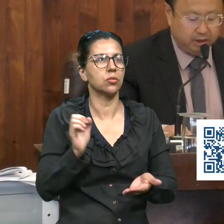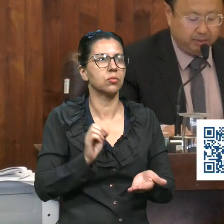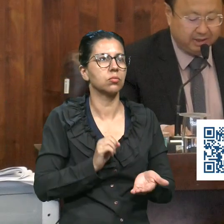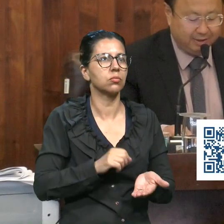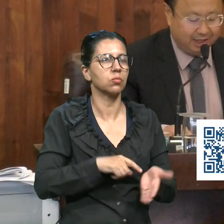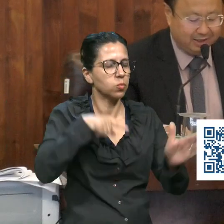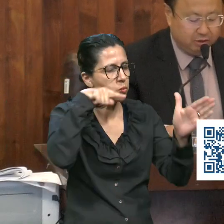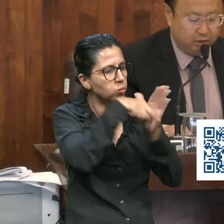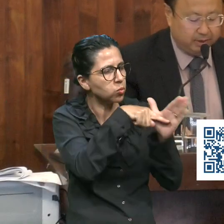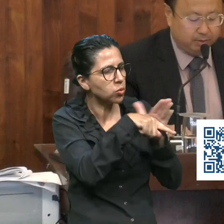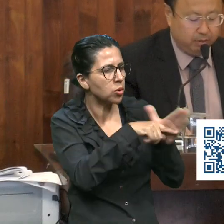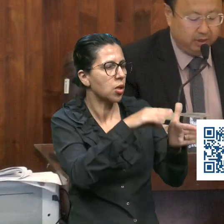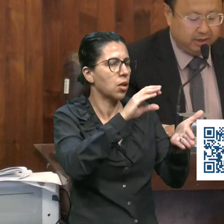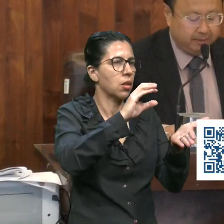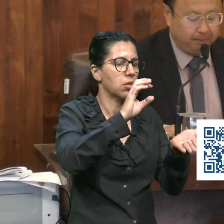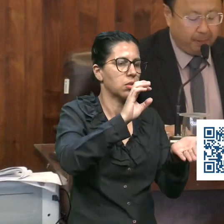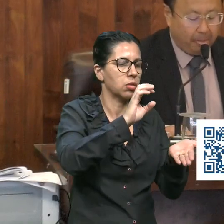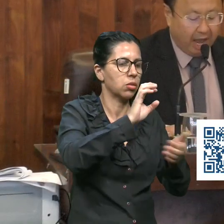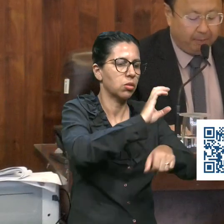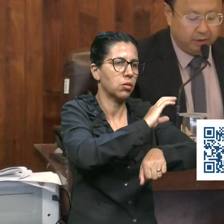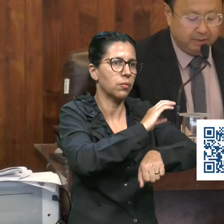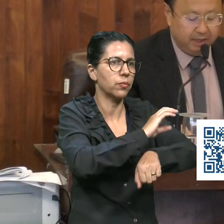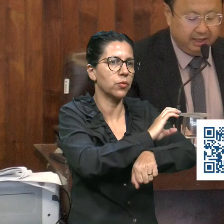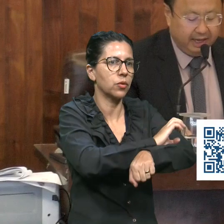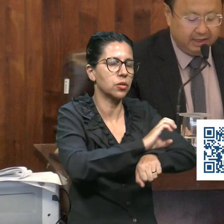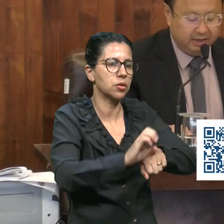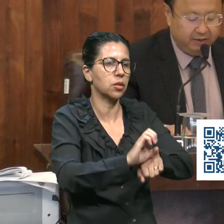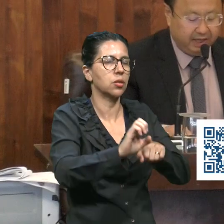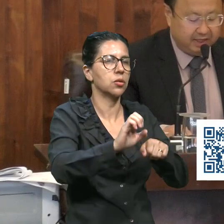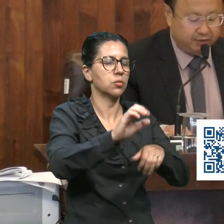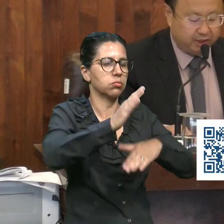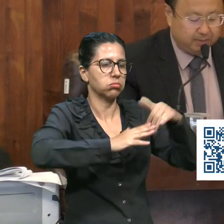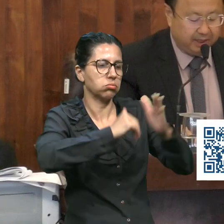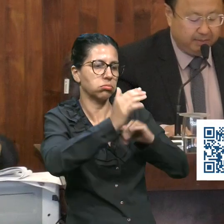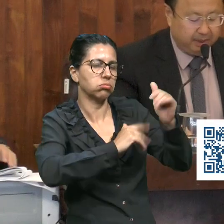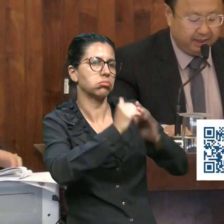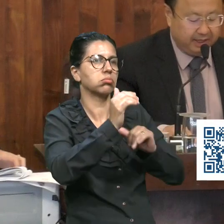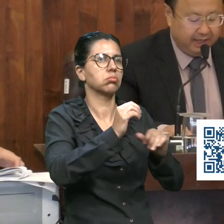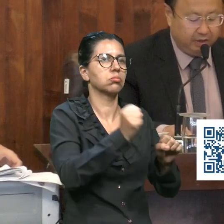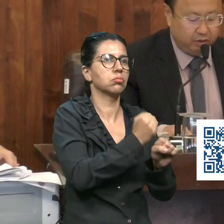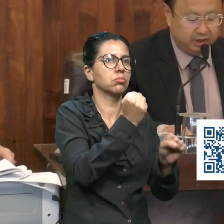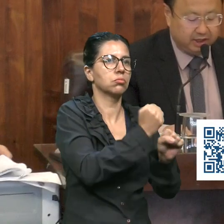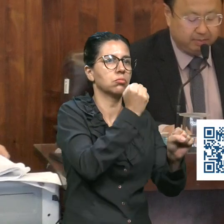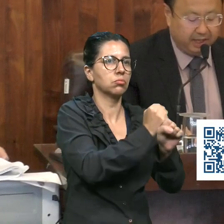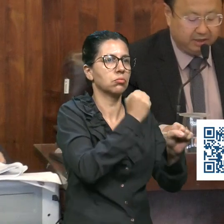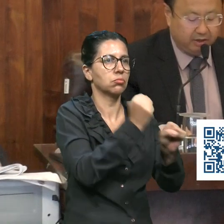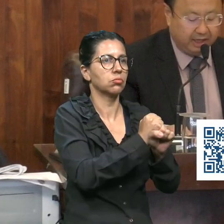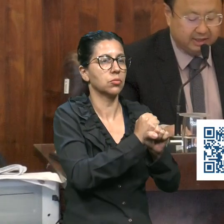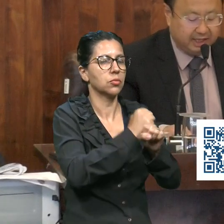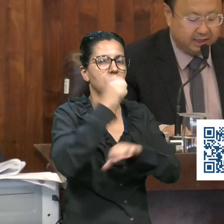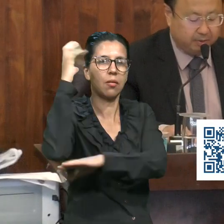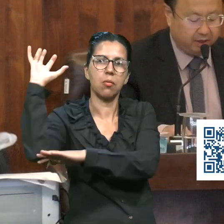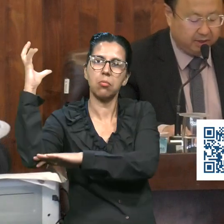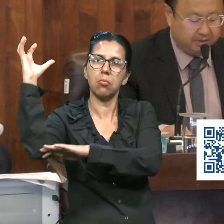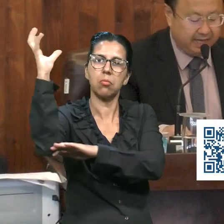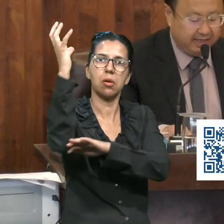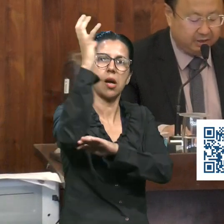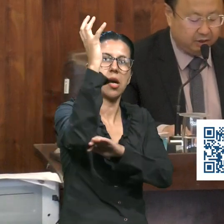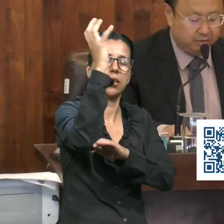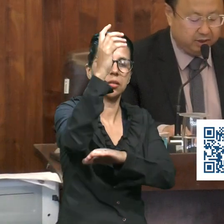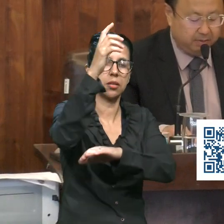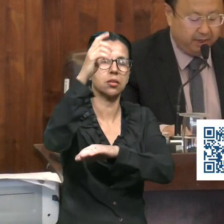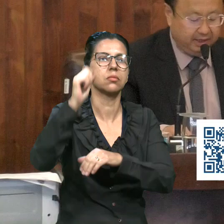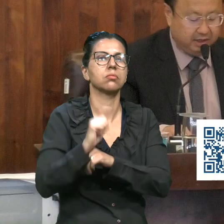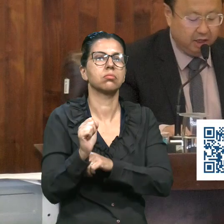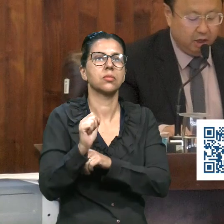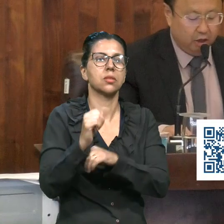secretários municipais de Educação e de Obras Públicas, a possibilidade de evitar esforços para implantar em todas as praças localizadas próximas às